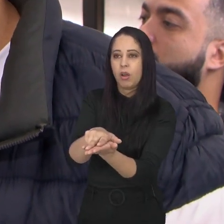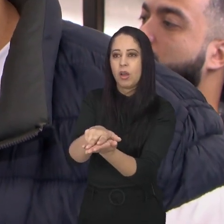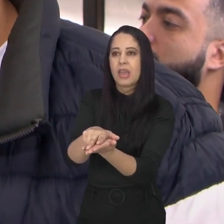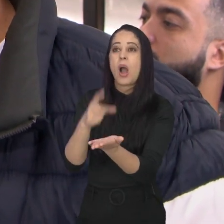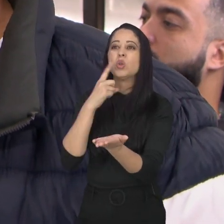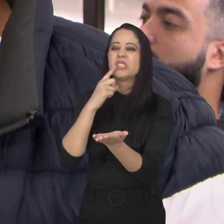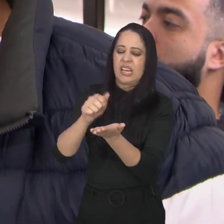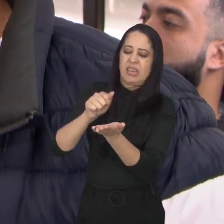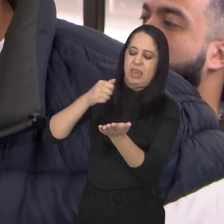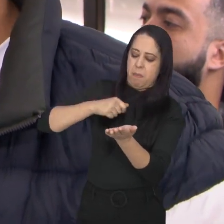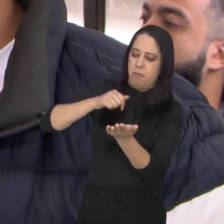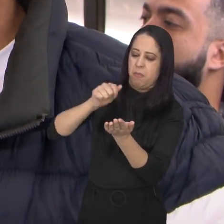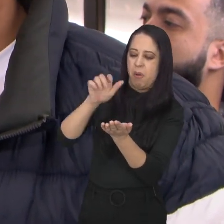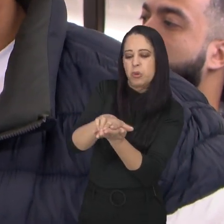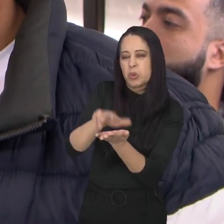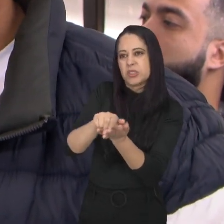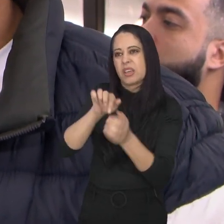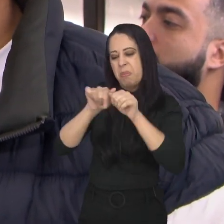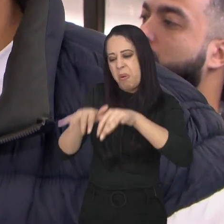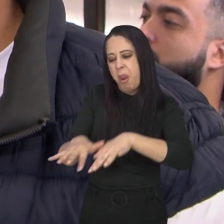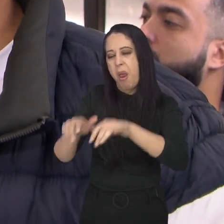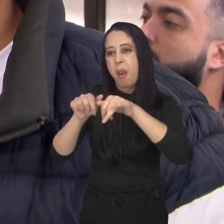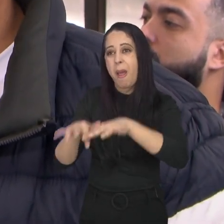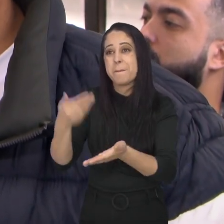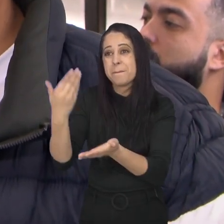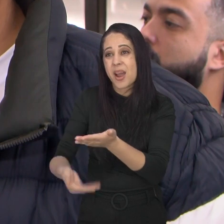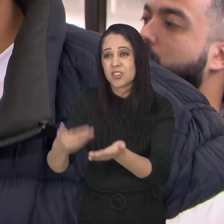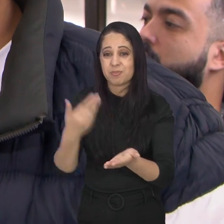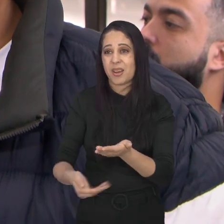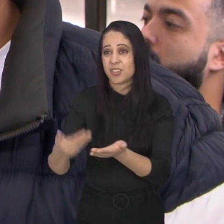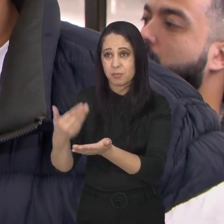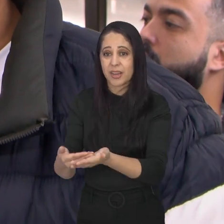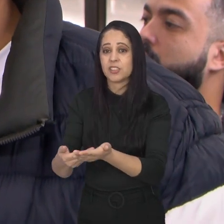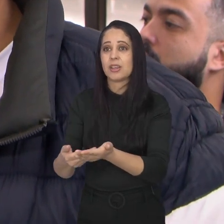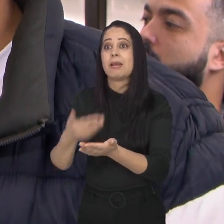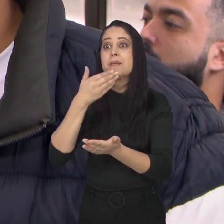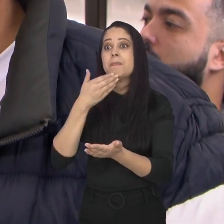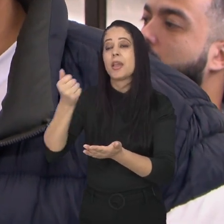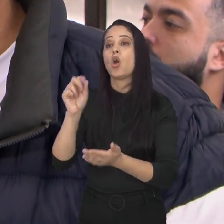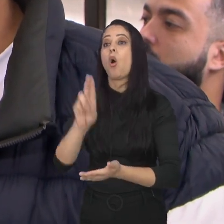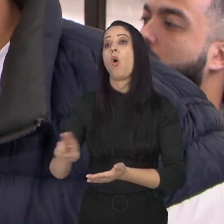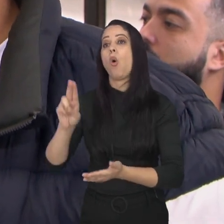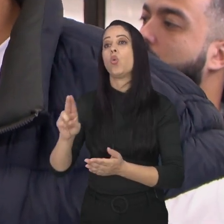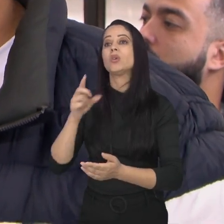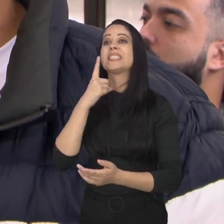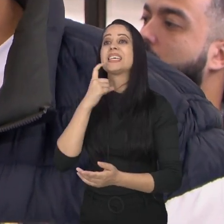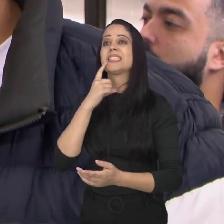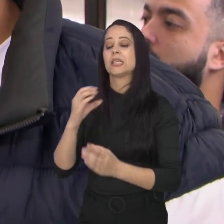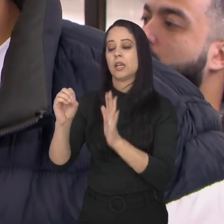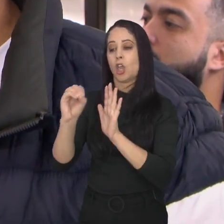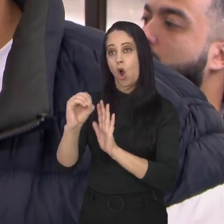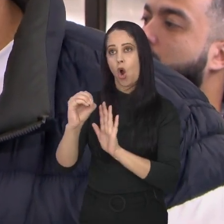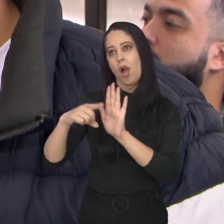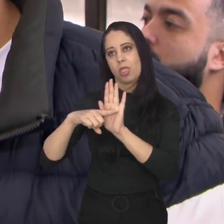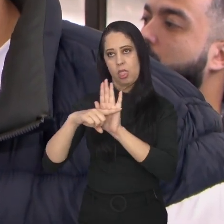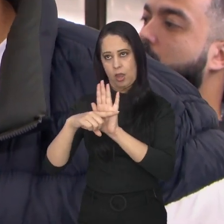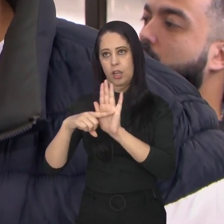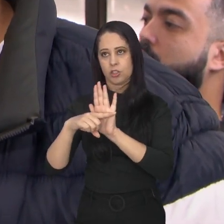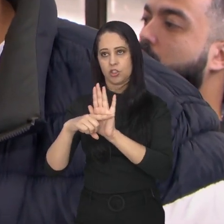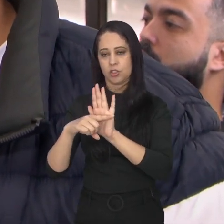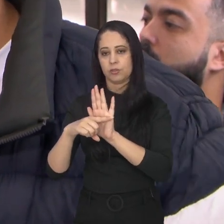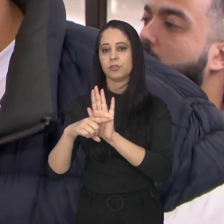para aumentar as doações, porque tem um número maior de pessoas que acabam não podendo doar. E mesmo com os índices estáveis no momento, o